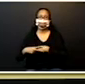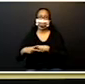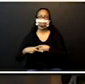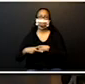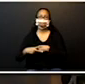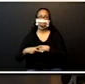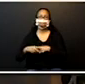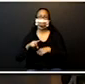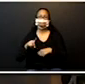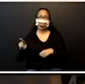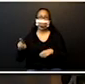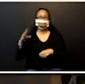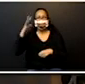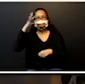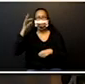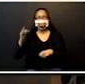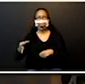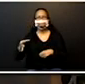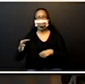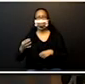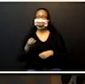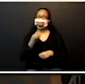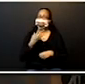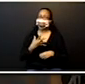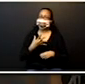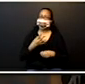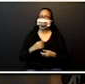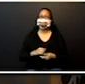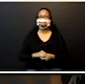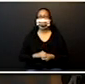acertaram? Que bom, vamos lá?